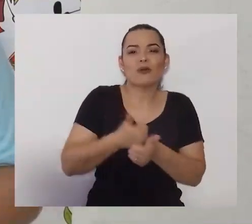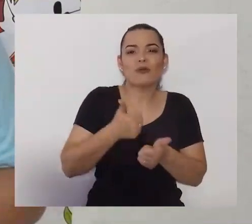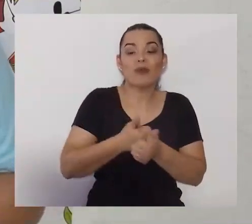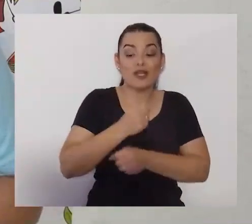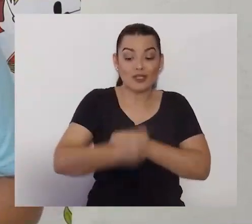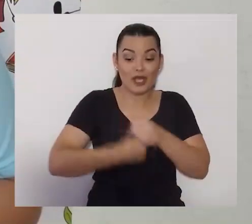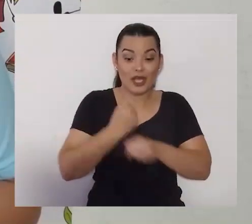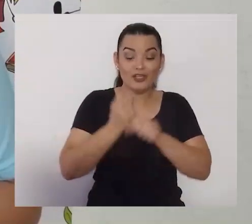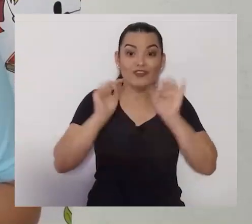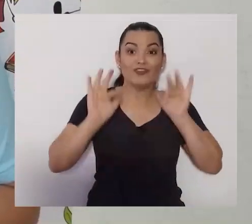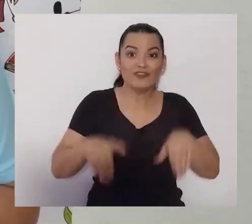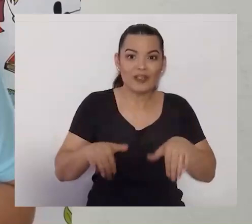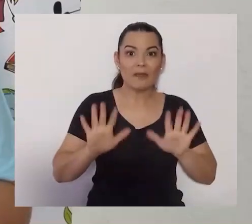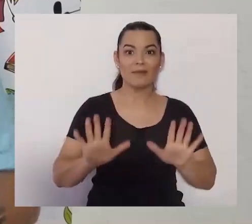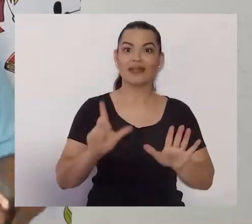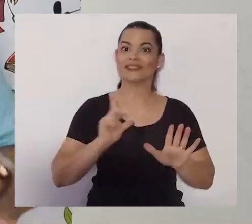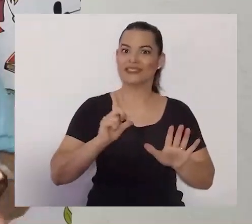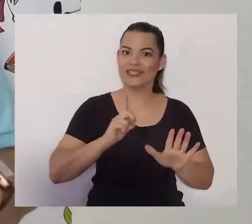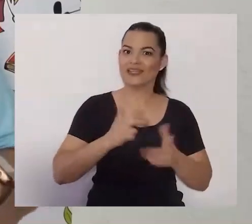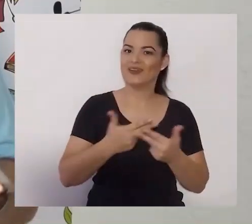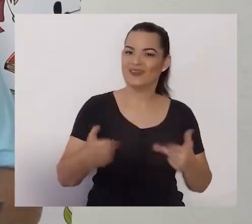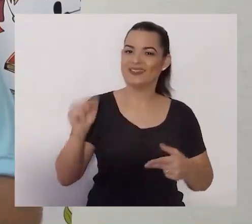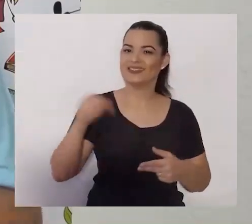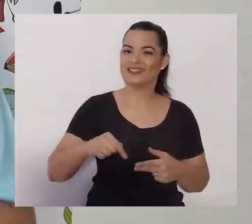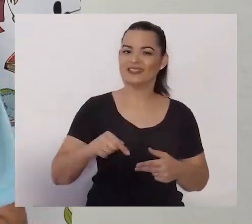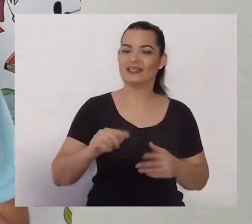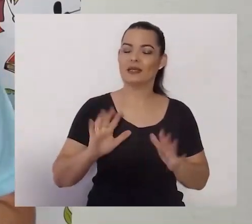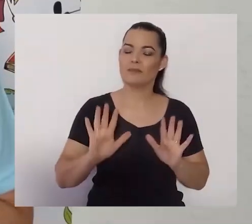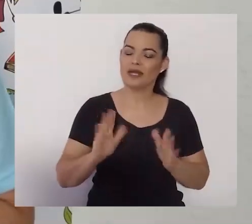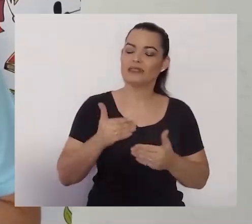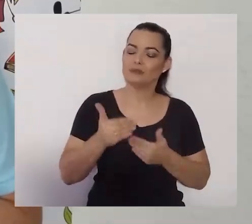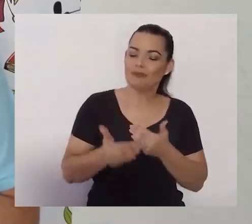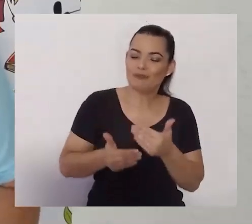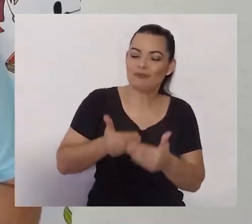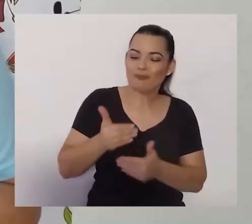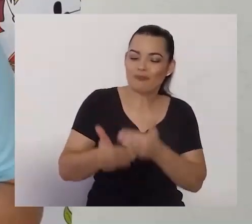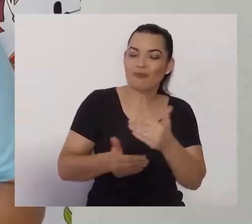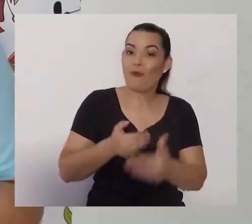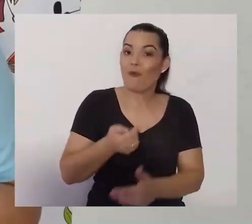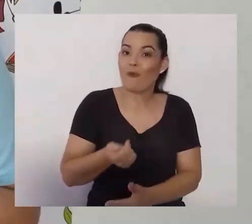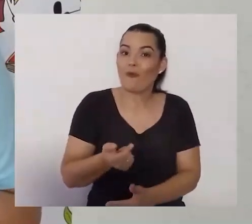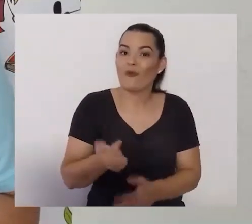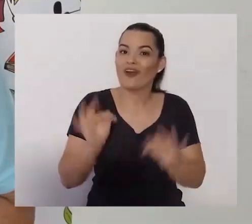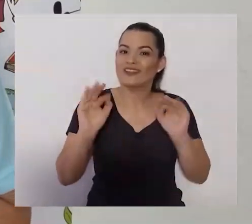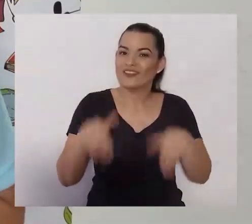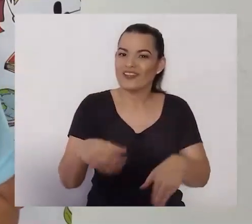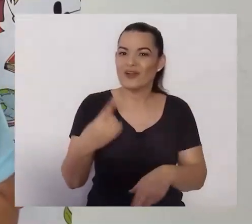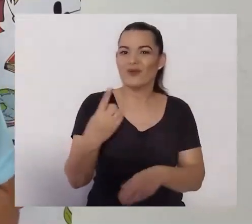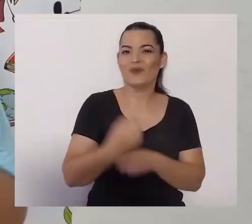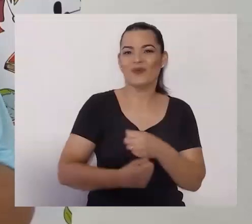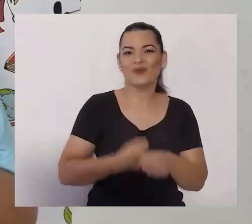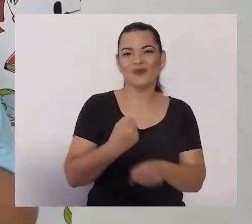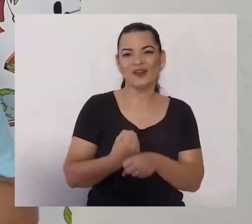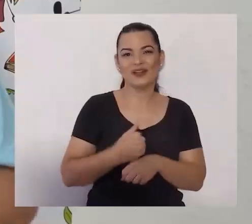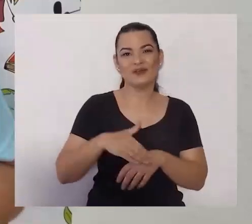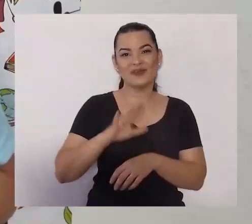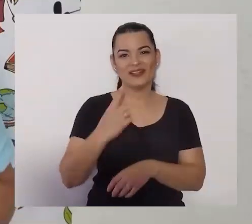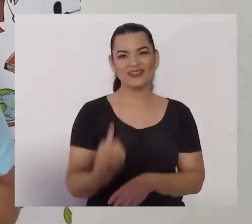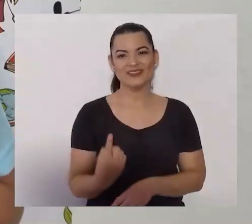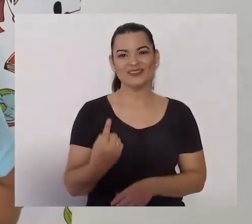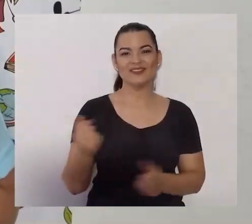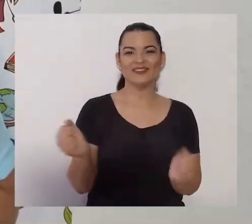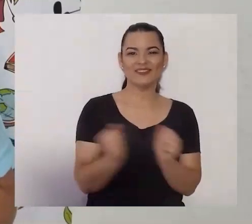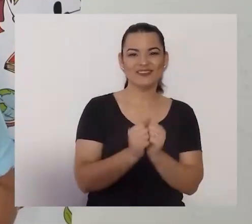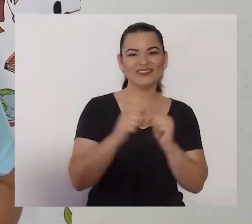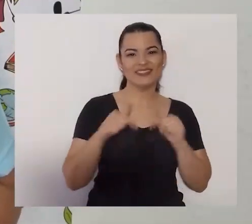temos algumas coisas por aqui sim, mas já estamos caminhando para o encerramento de mais um ano juntinho